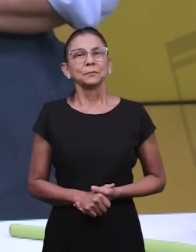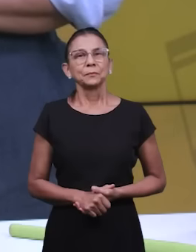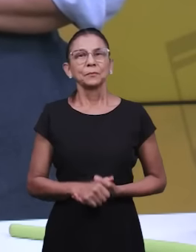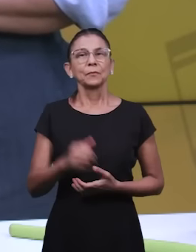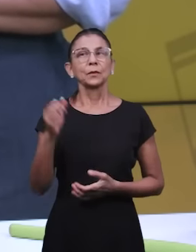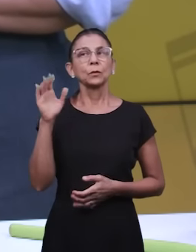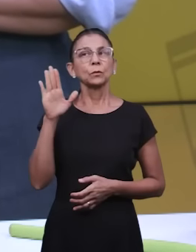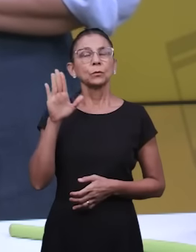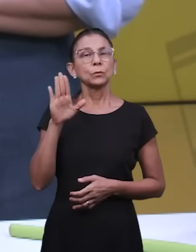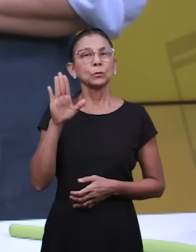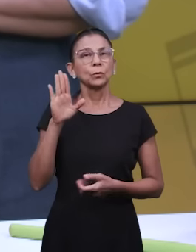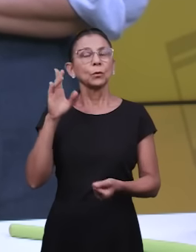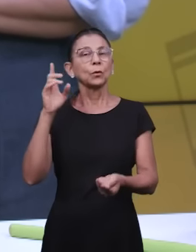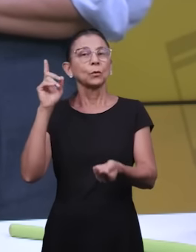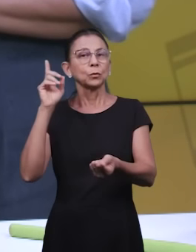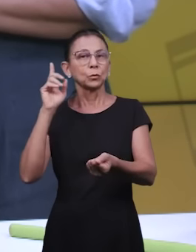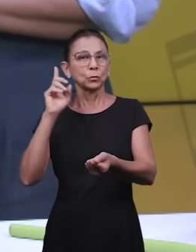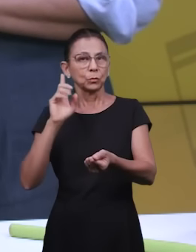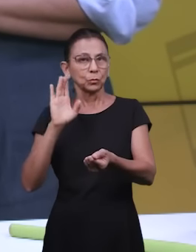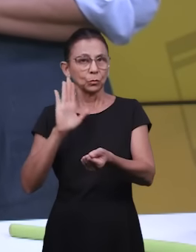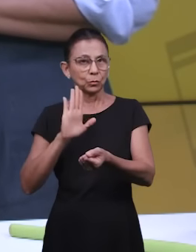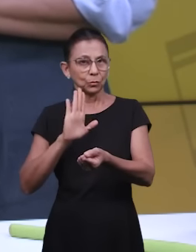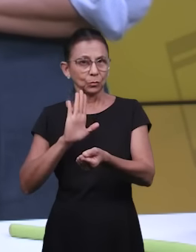Tum, tum, tum.